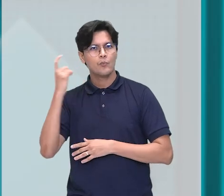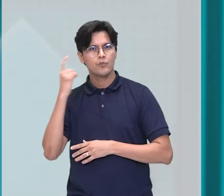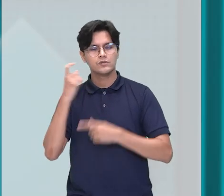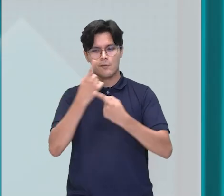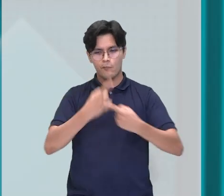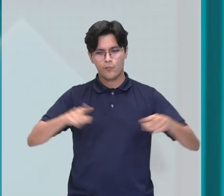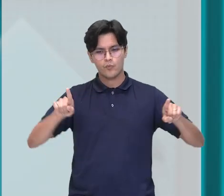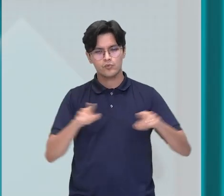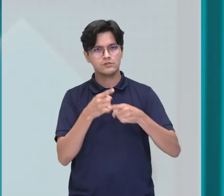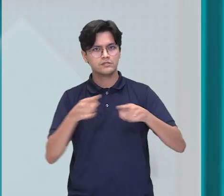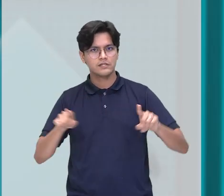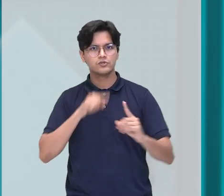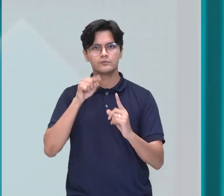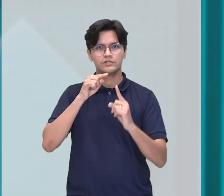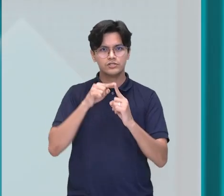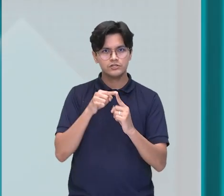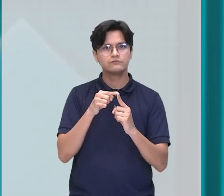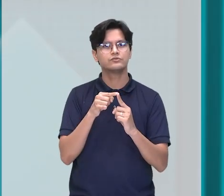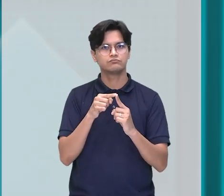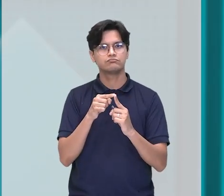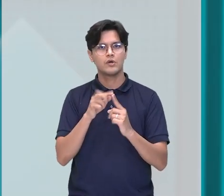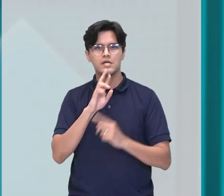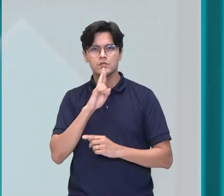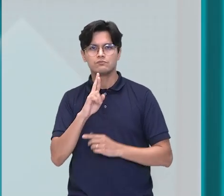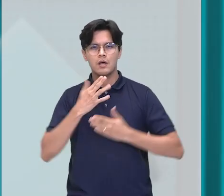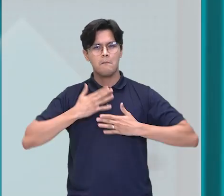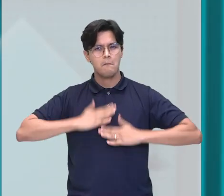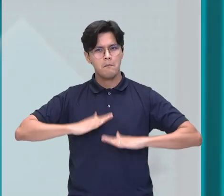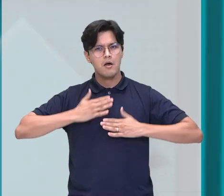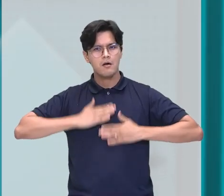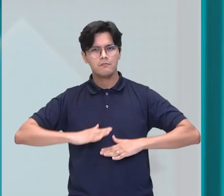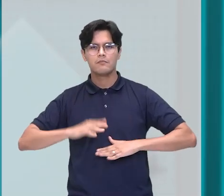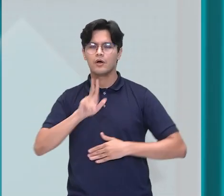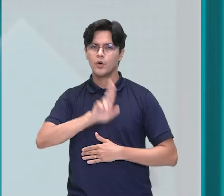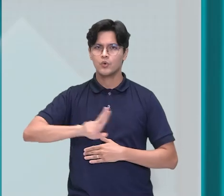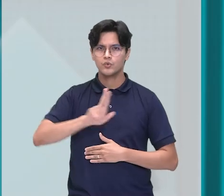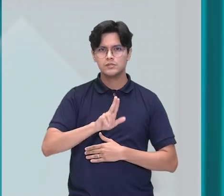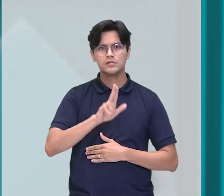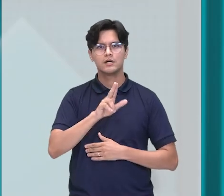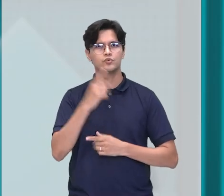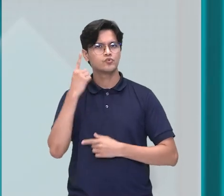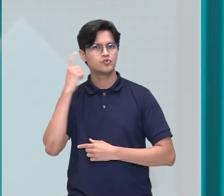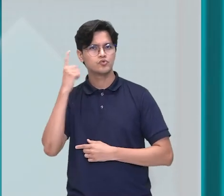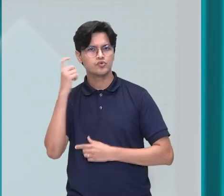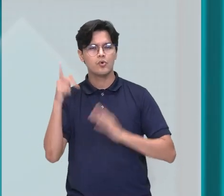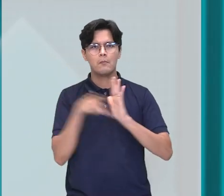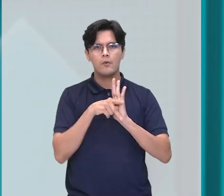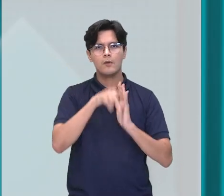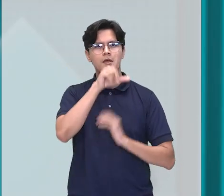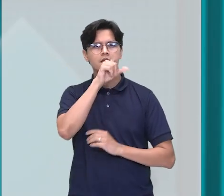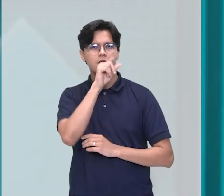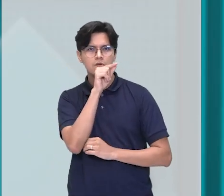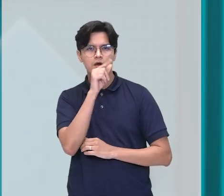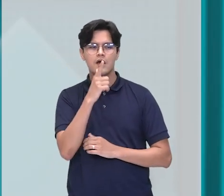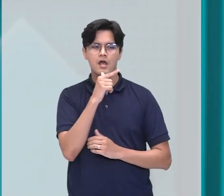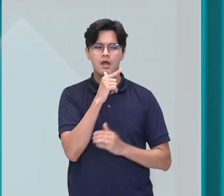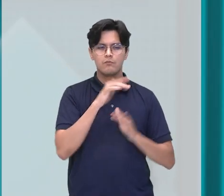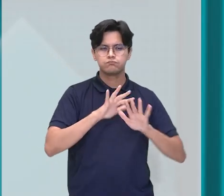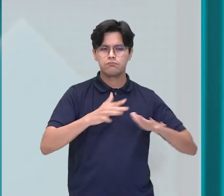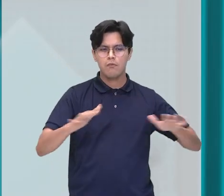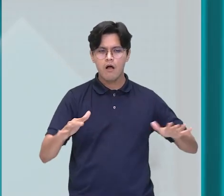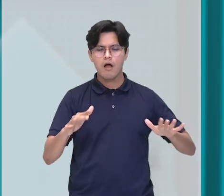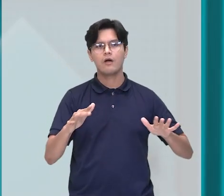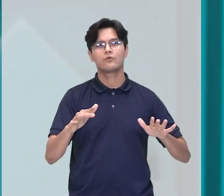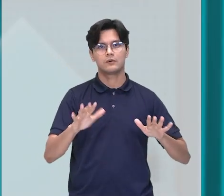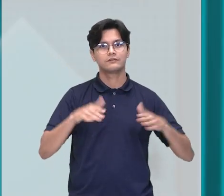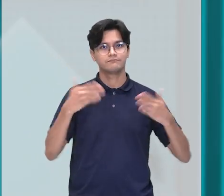sons naturais de pássaros, de água. Então, quando se organiza esses sons e silêncio, é possível